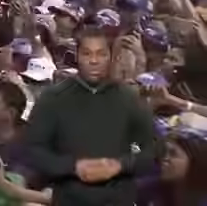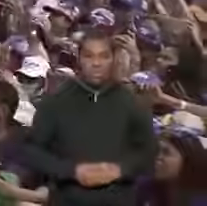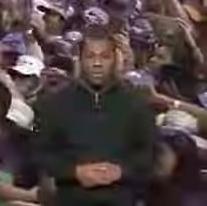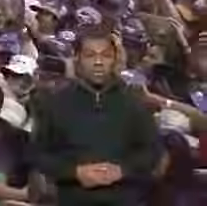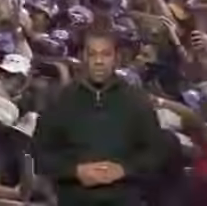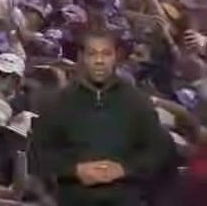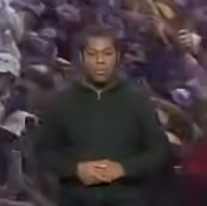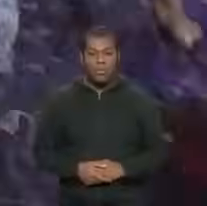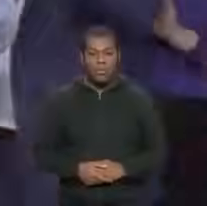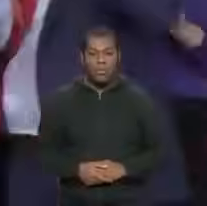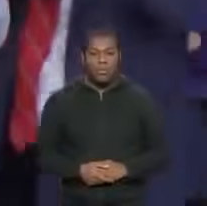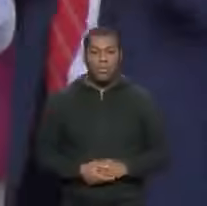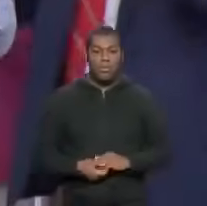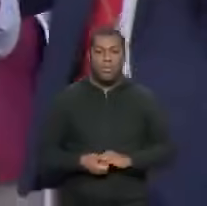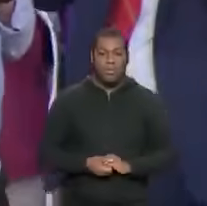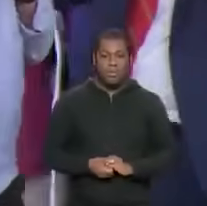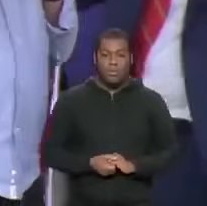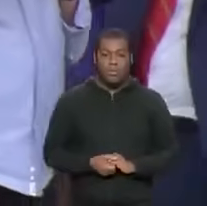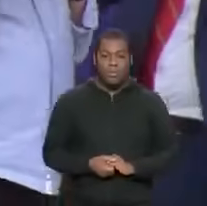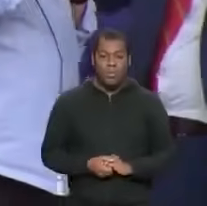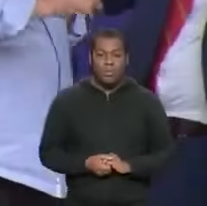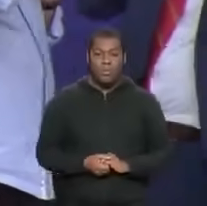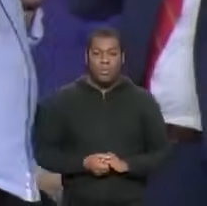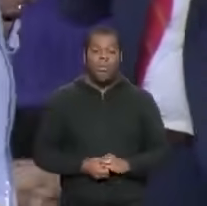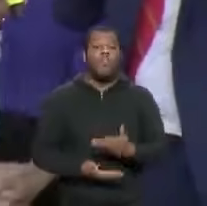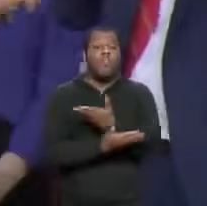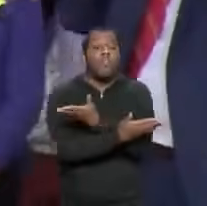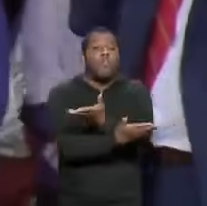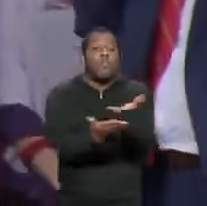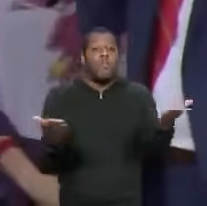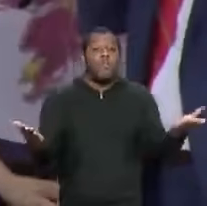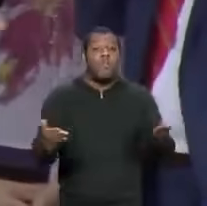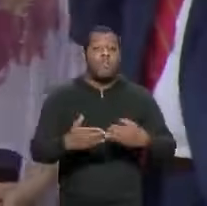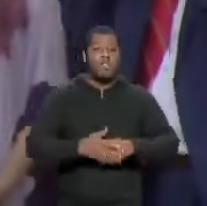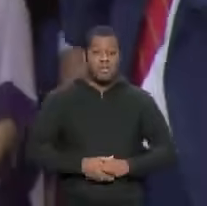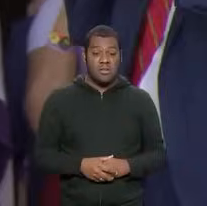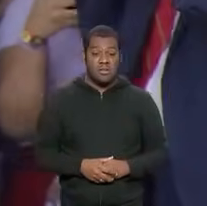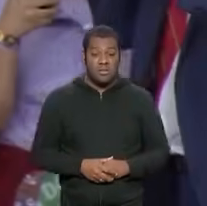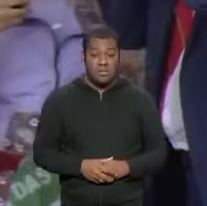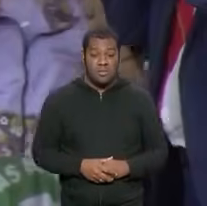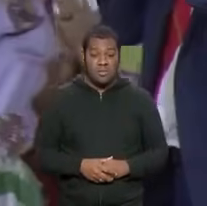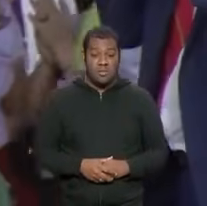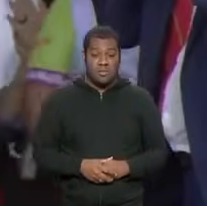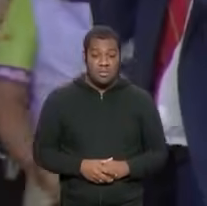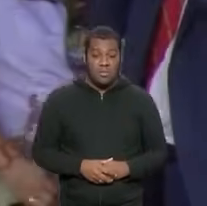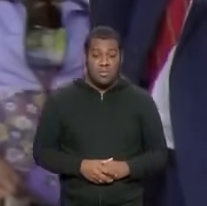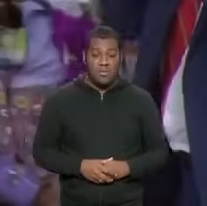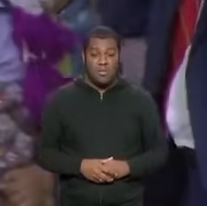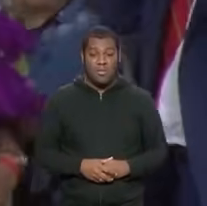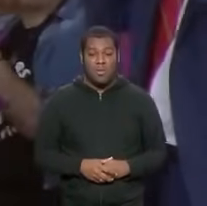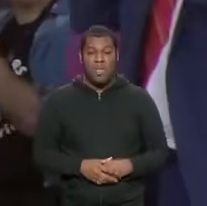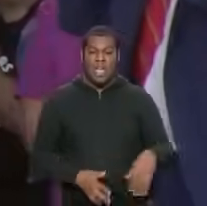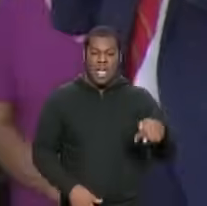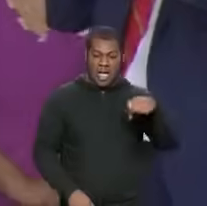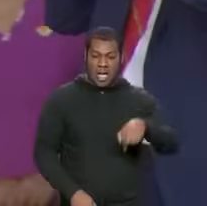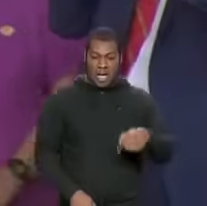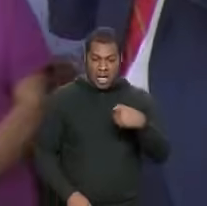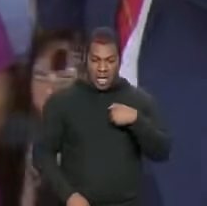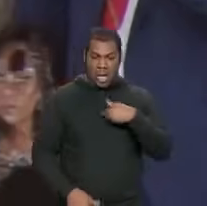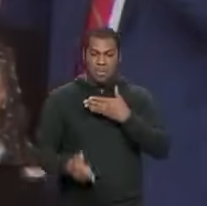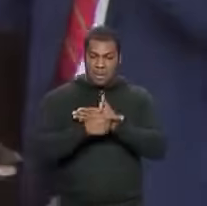eu quero que vocês saibam que vocês não tem nesse governo um presidente da república